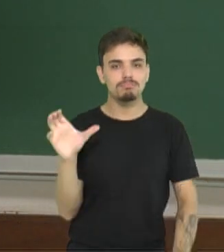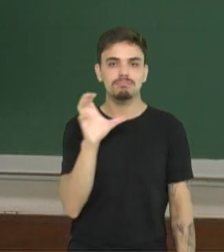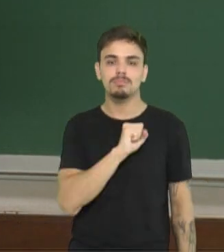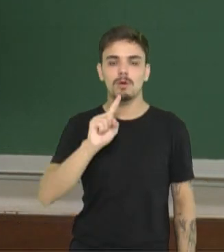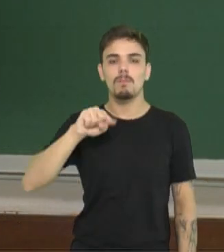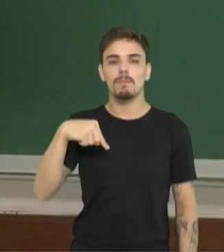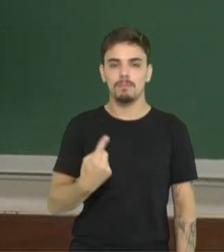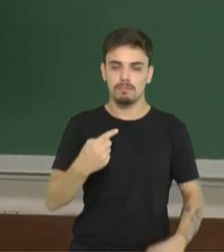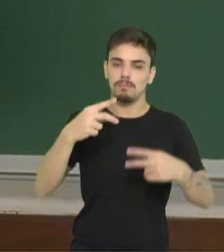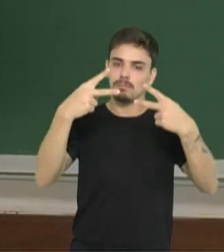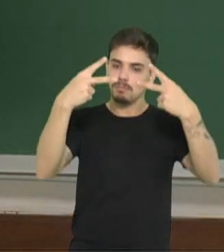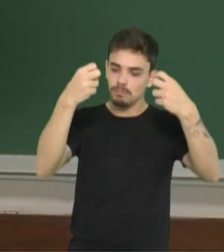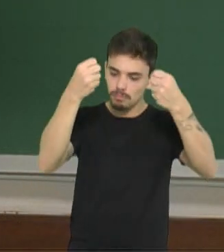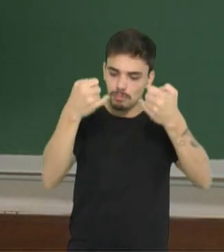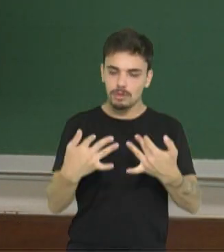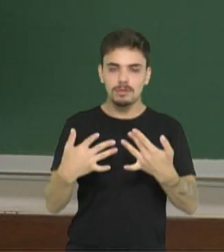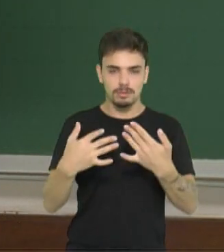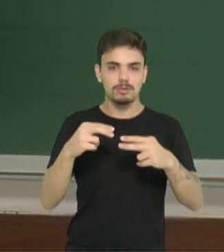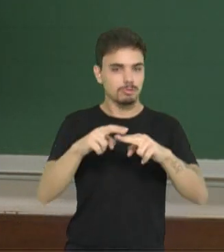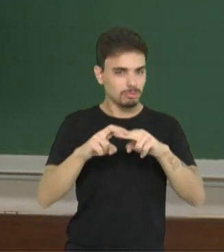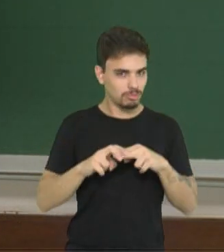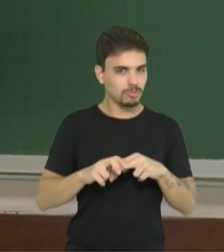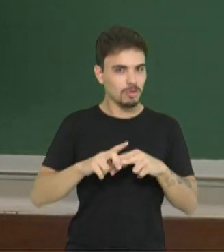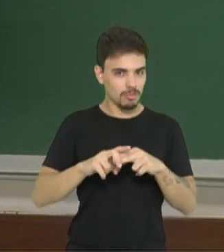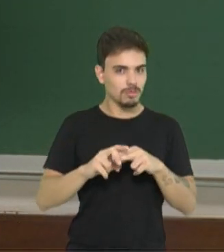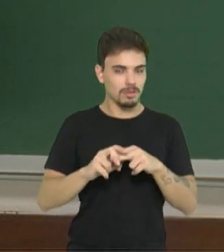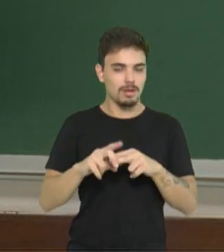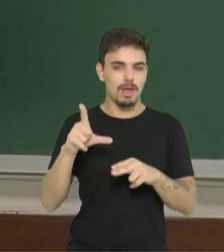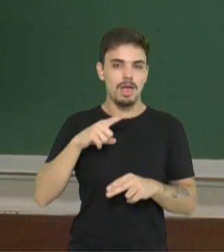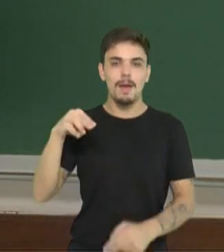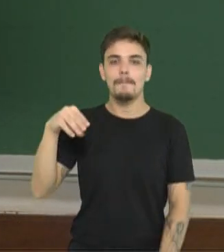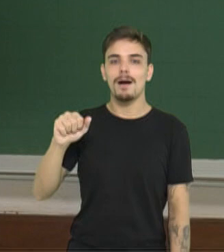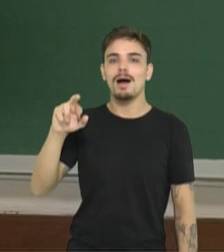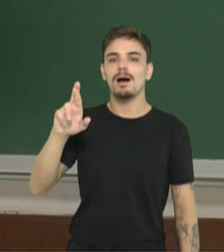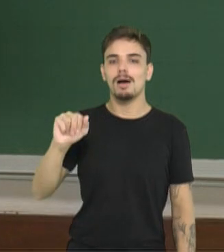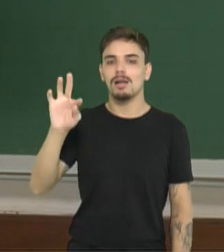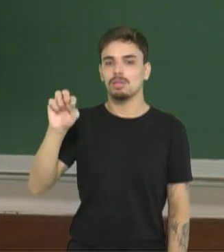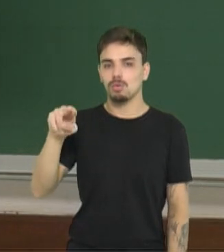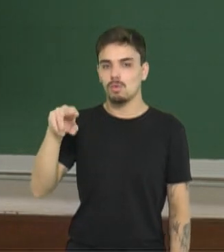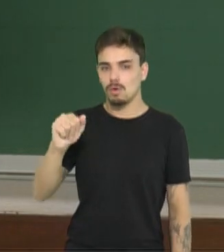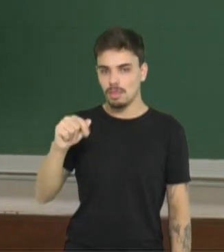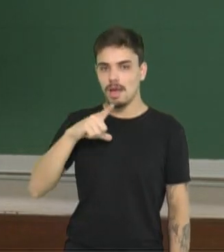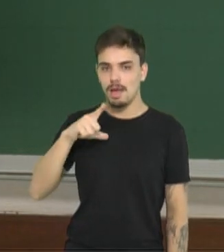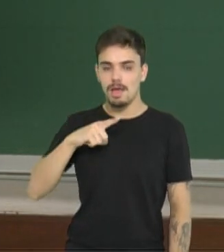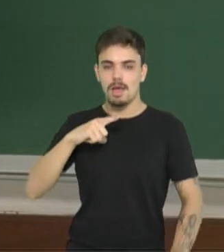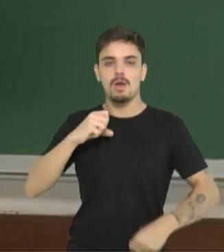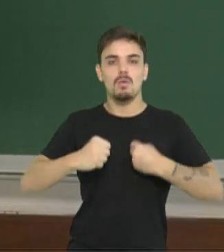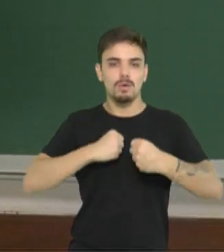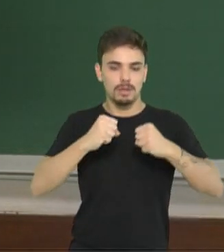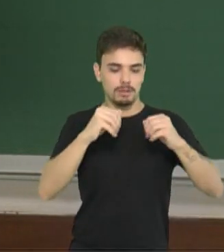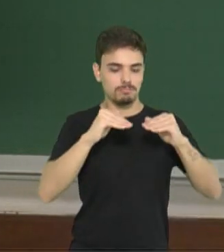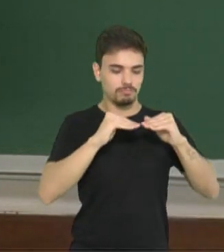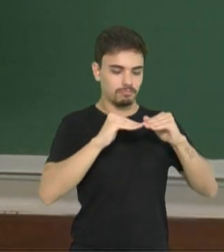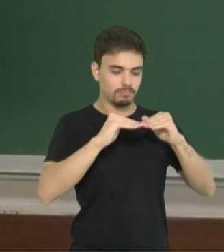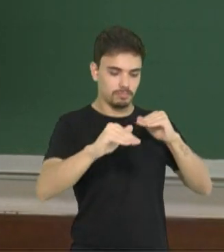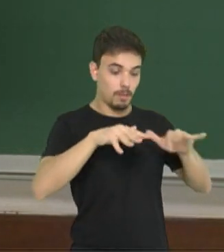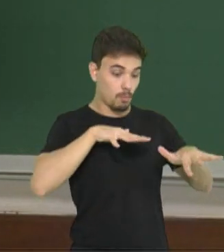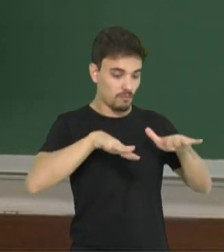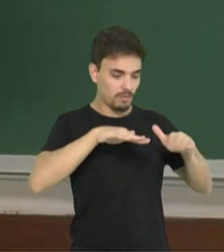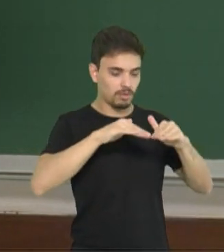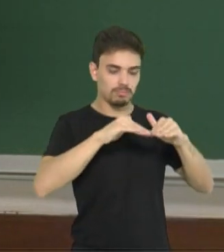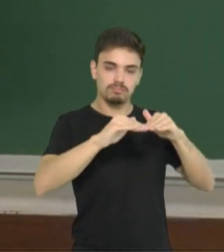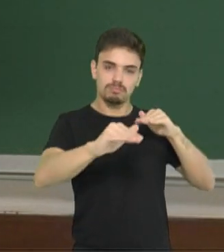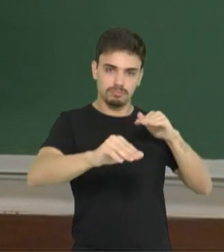gente diz que a corrida, a maratona, né, no caso, é um exemplo de movimento uniformemente variado, tá? Porque vai